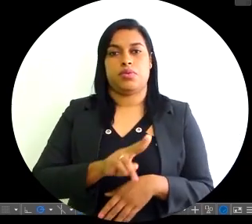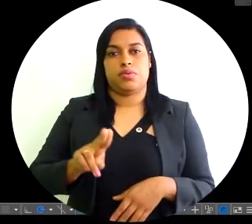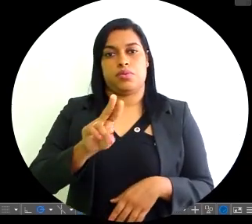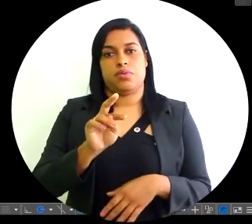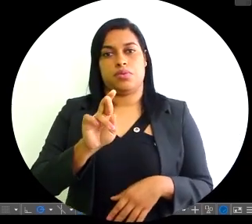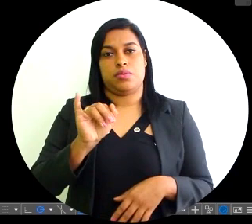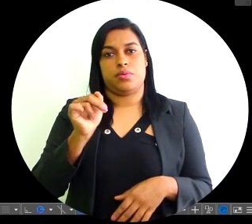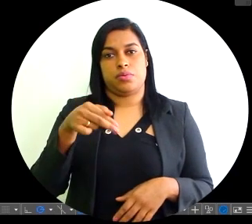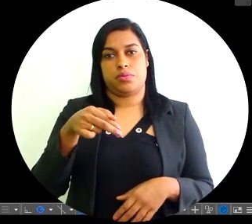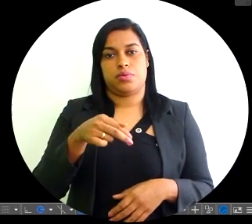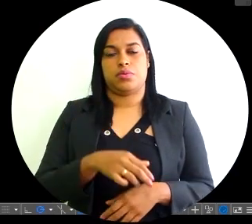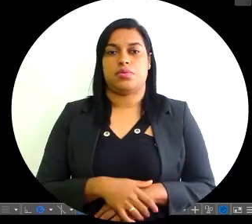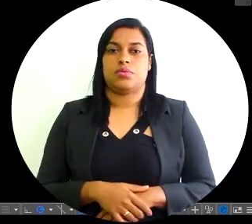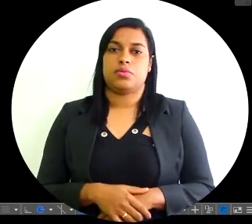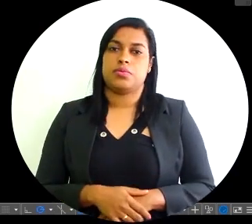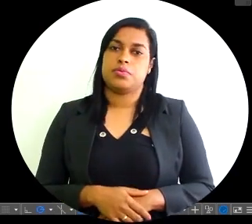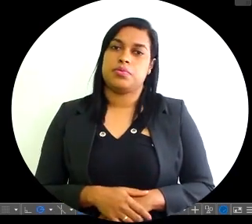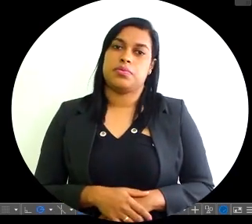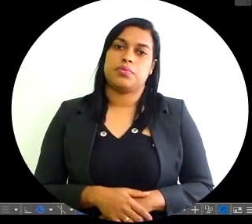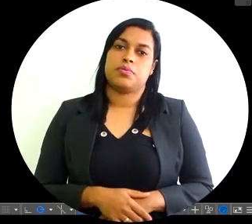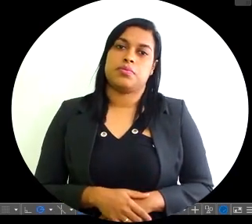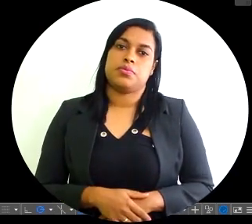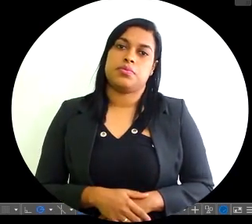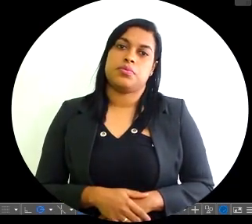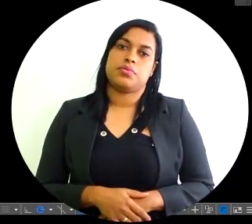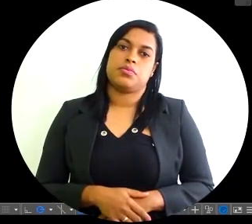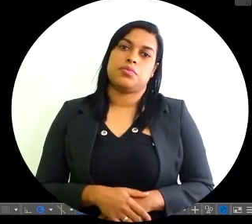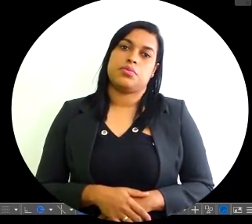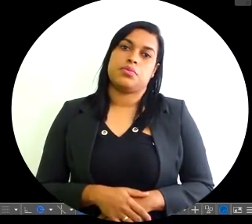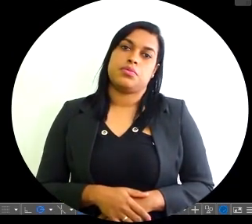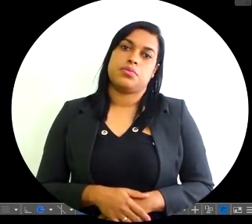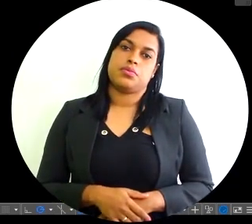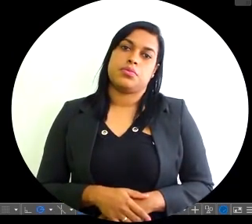que nós utilizaremos o Trim.